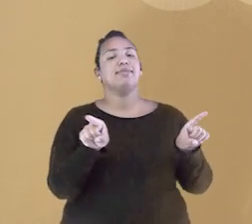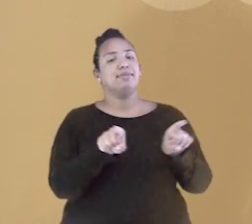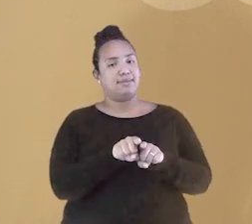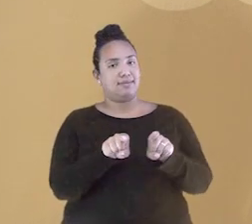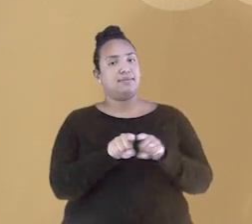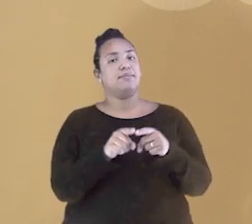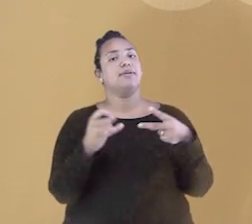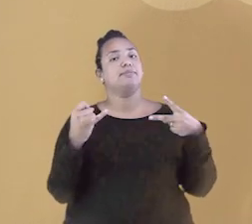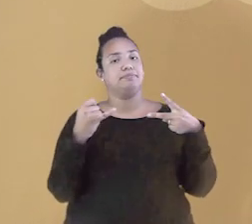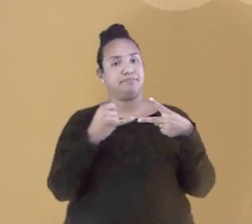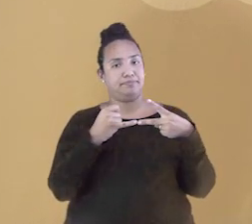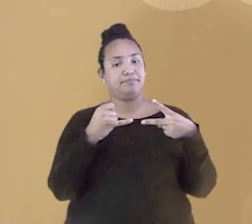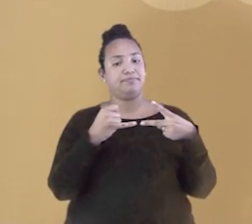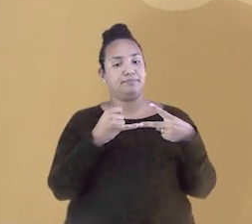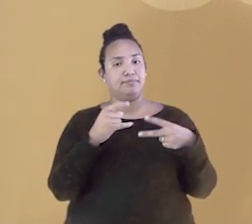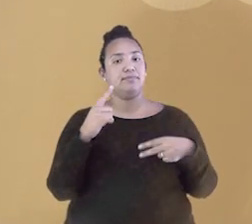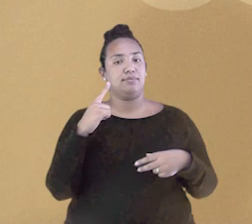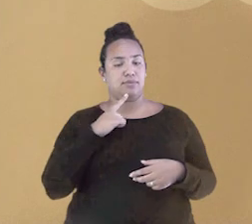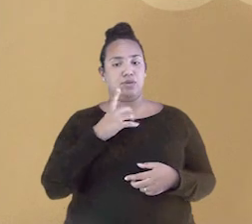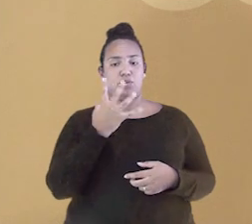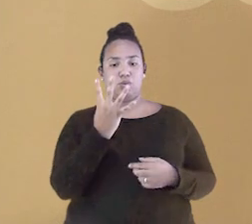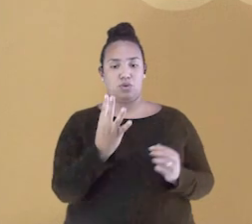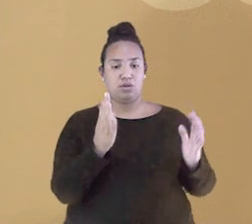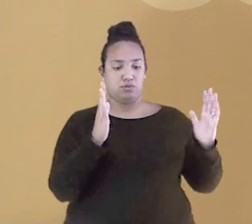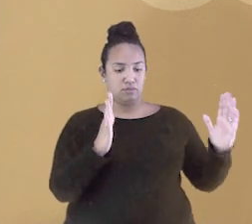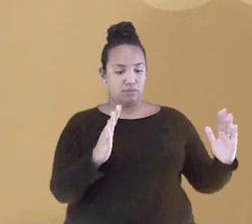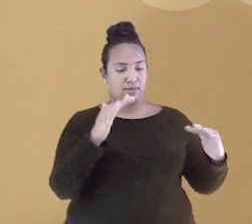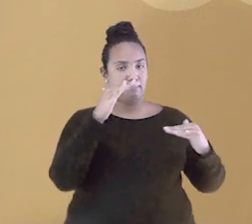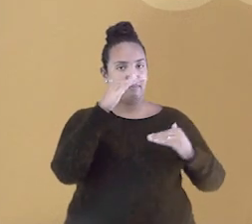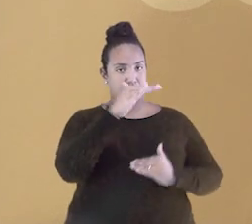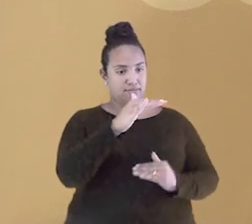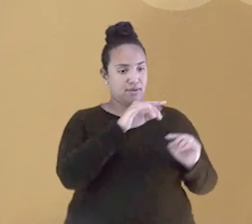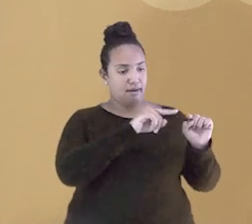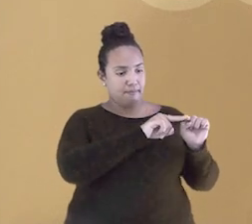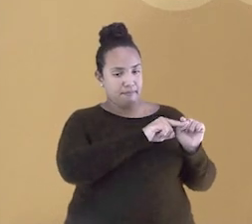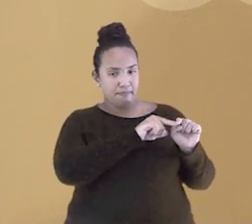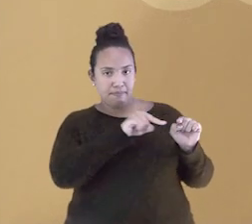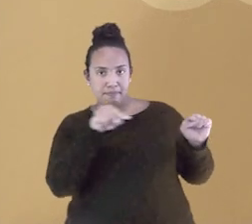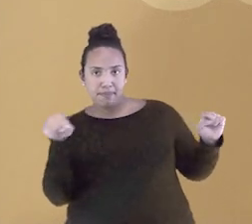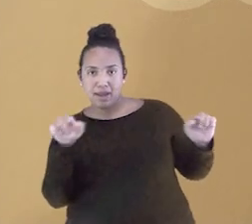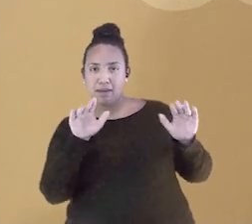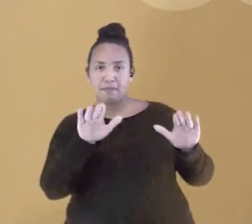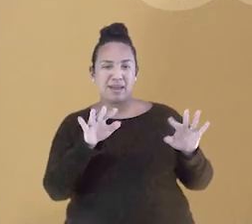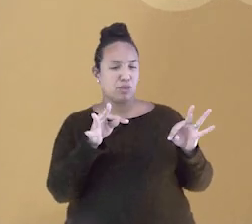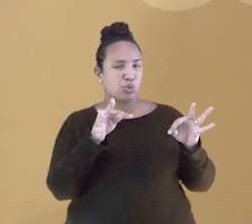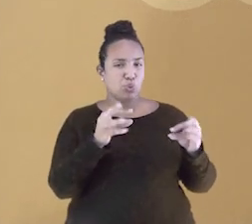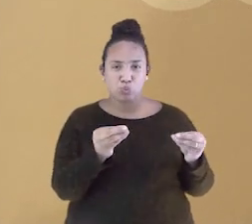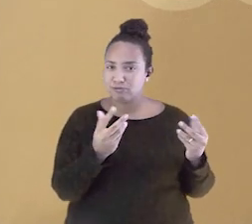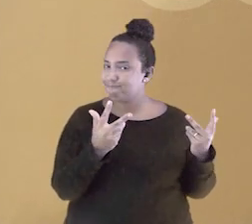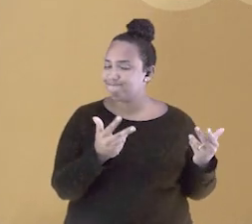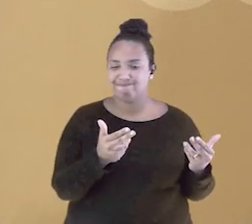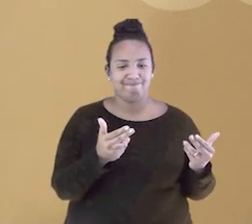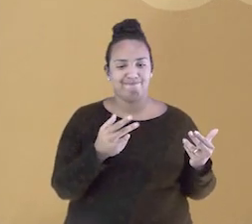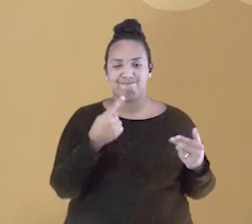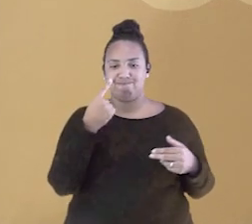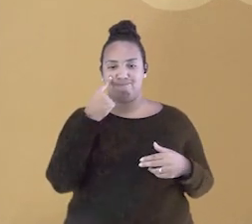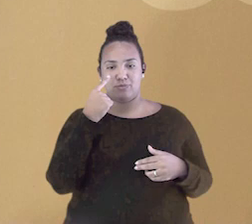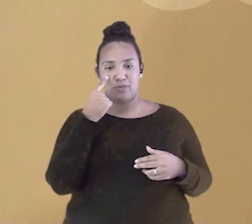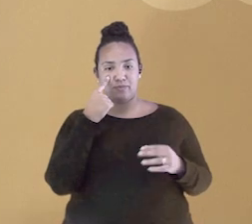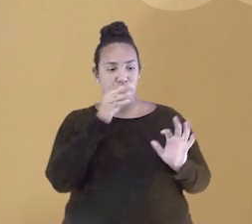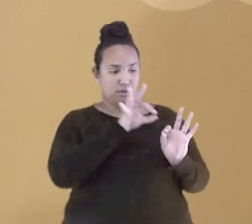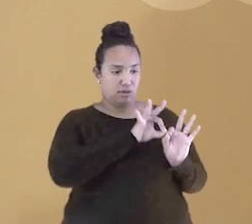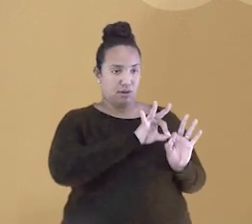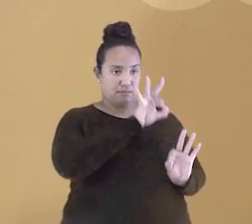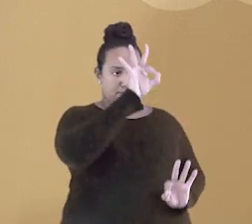4 lados retos, mas eles não são todos iguais. Veja que um lado da largura